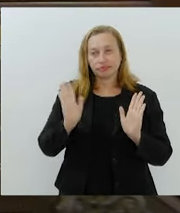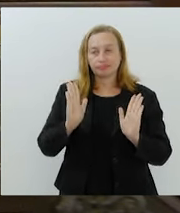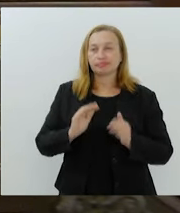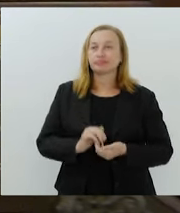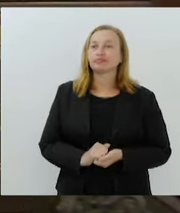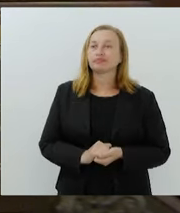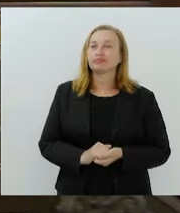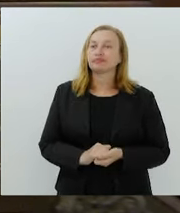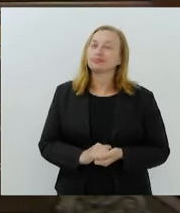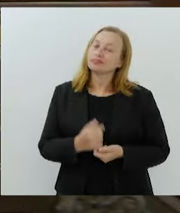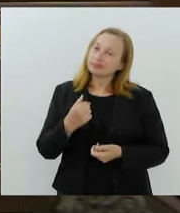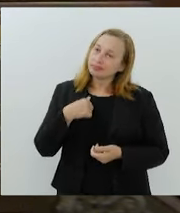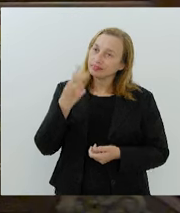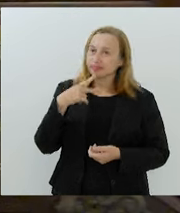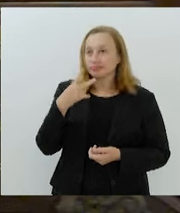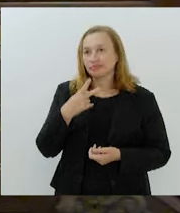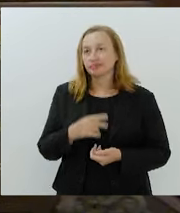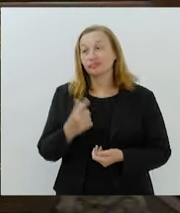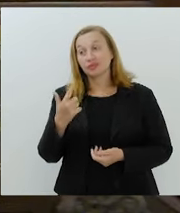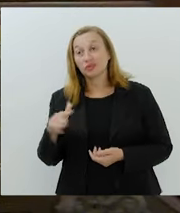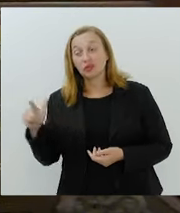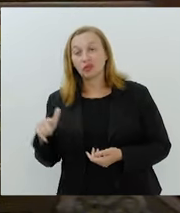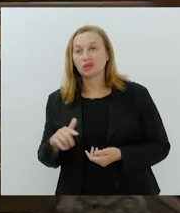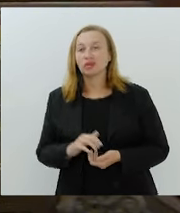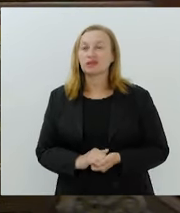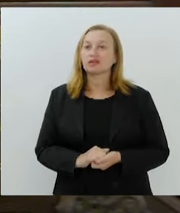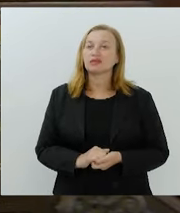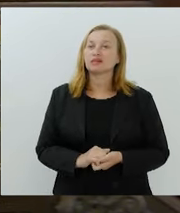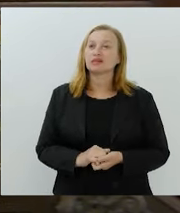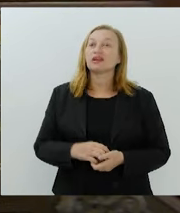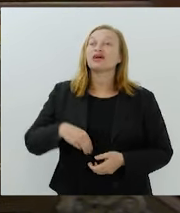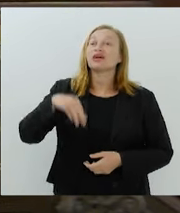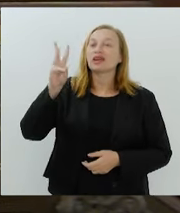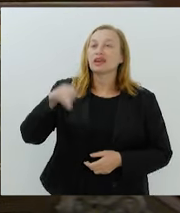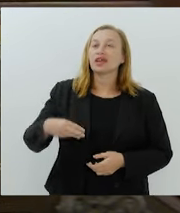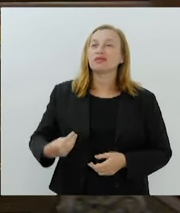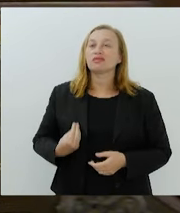E aí eu vou falar da outra variável, que é quem está aqui.